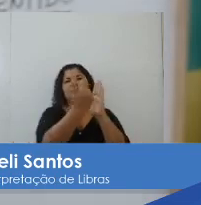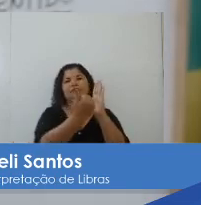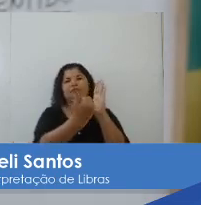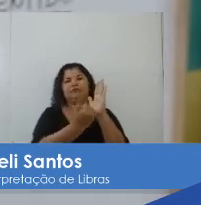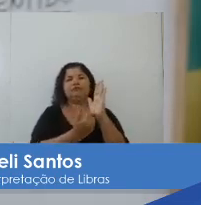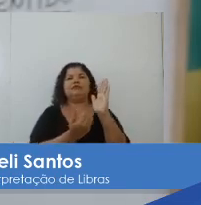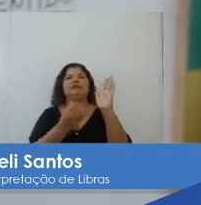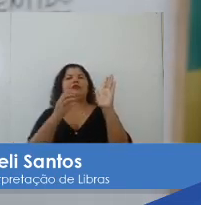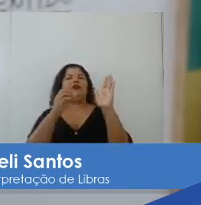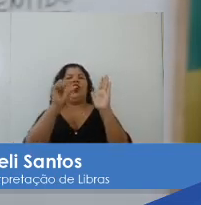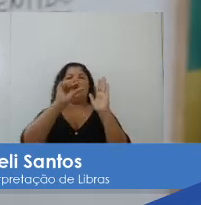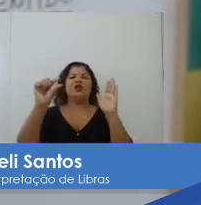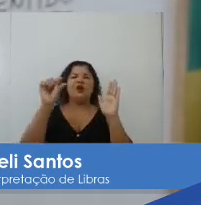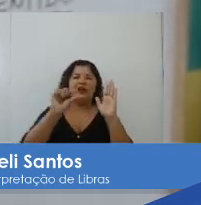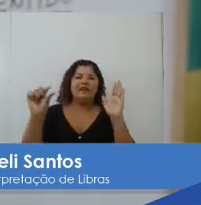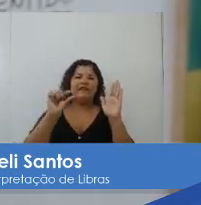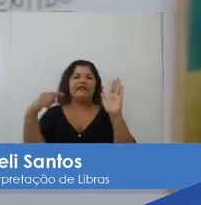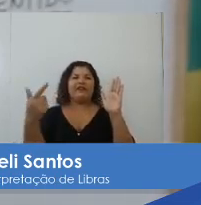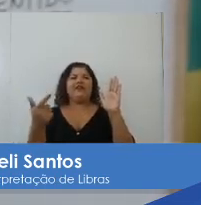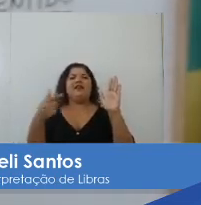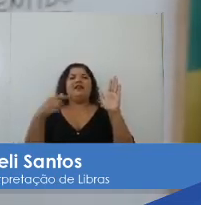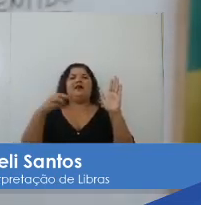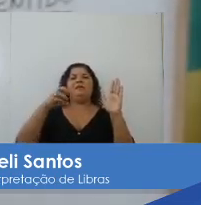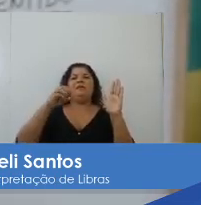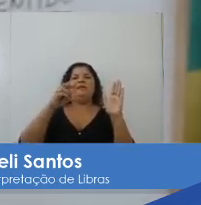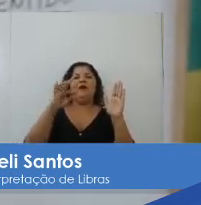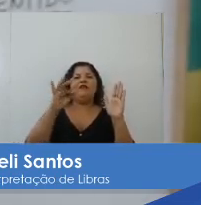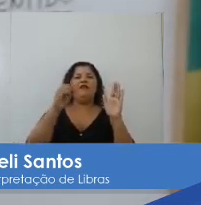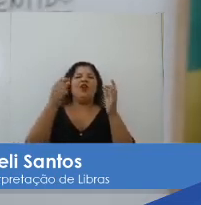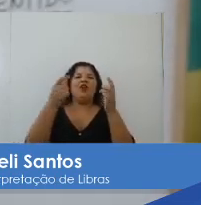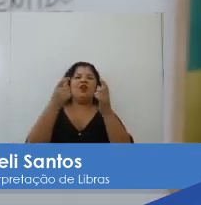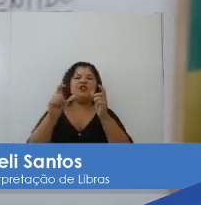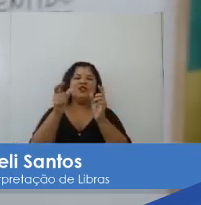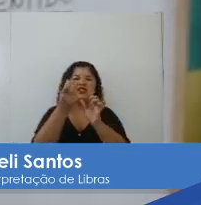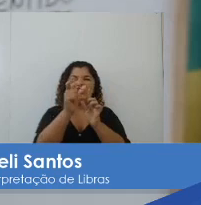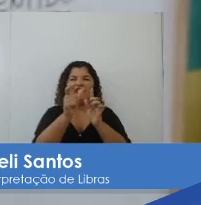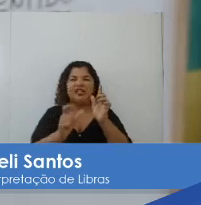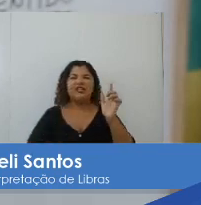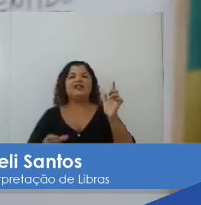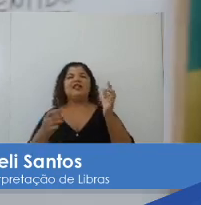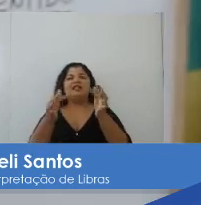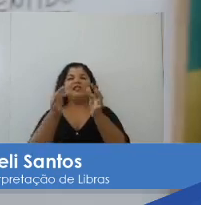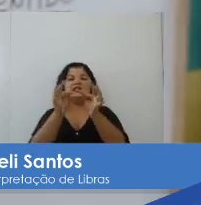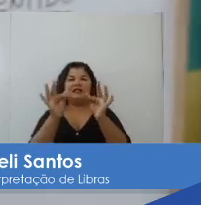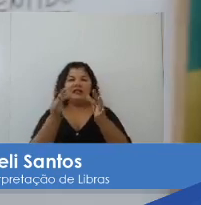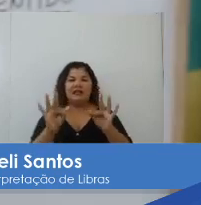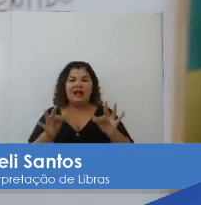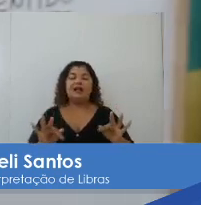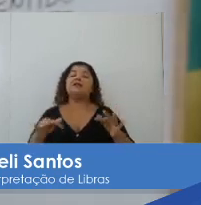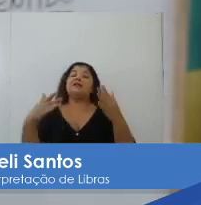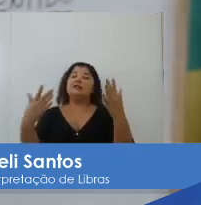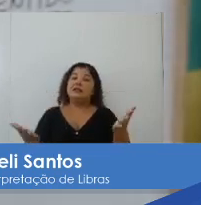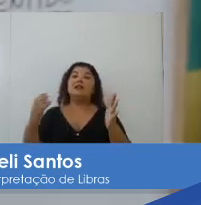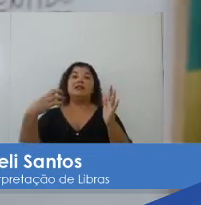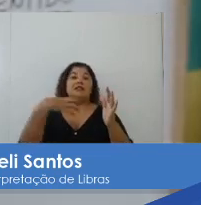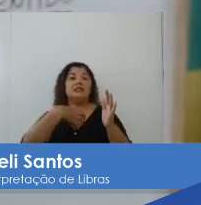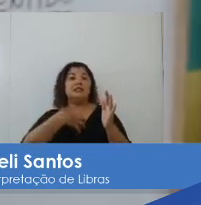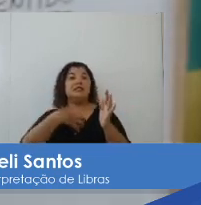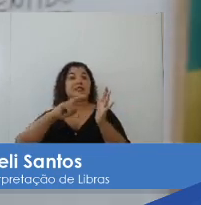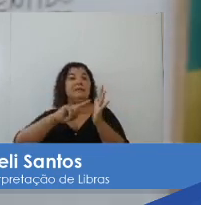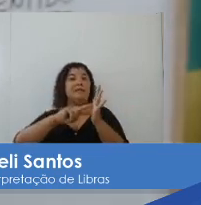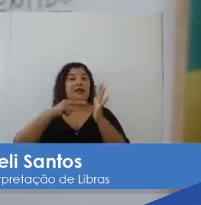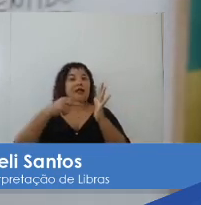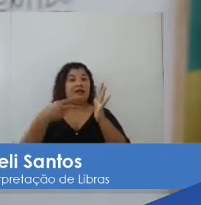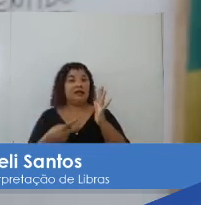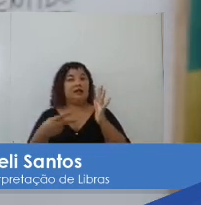A ortografia, né? A morfologia, a sintaxe. E uma delas é a semântica, beleza? Então, a